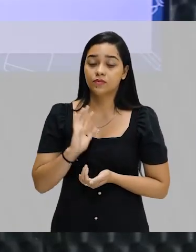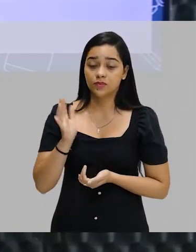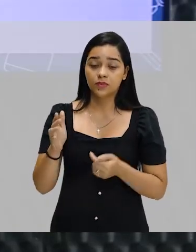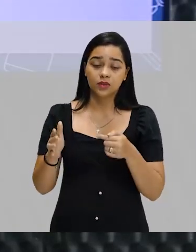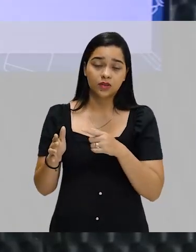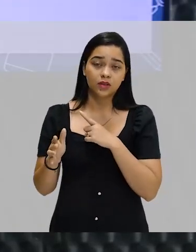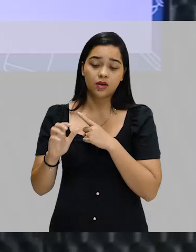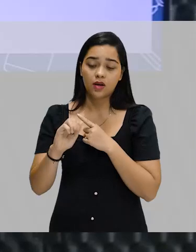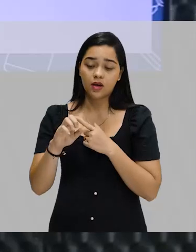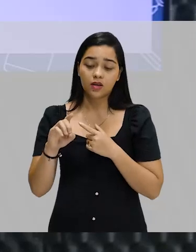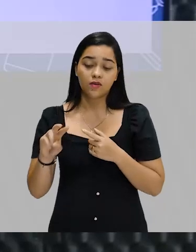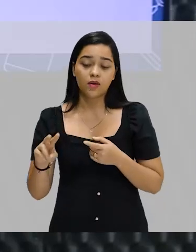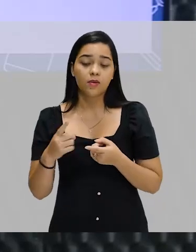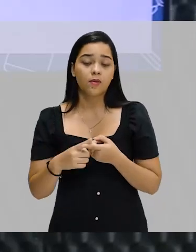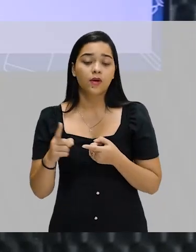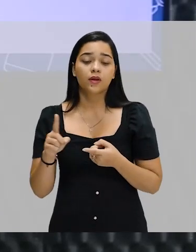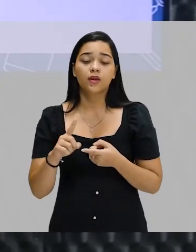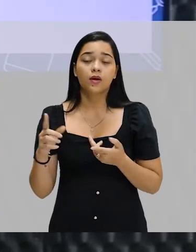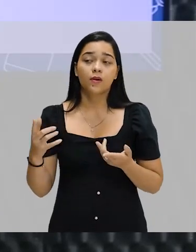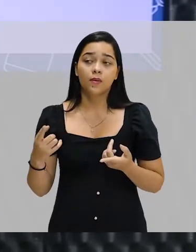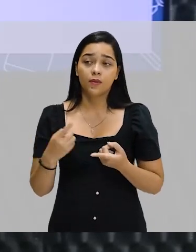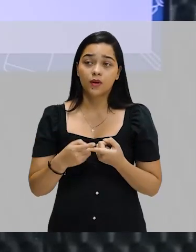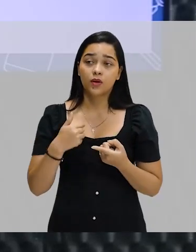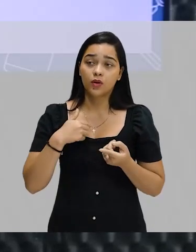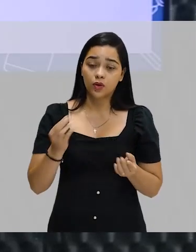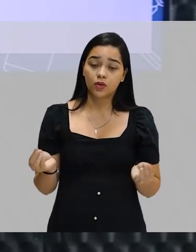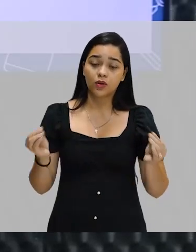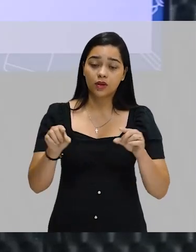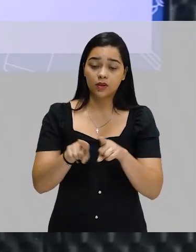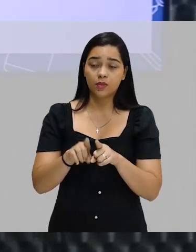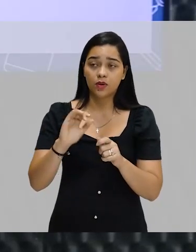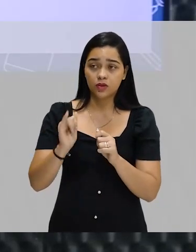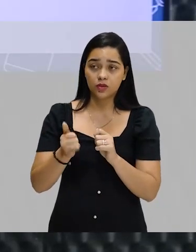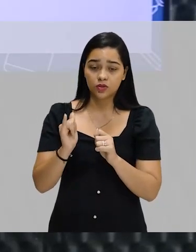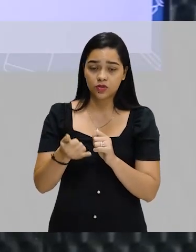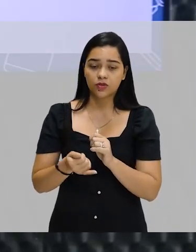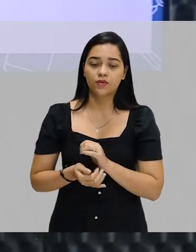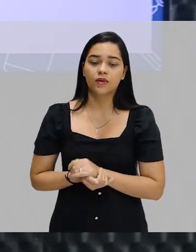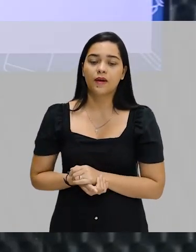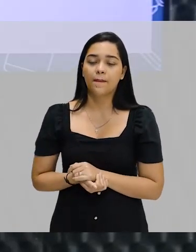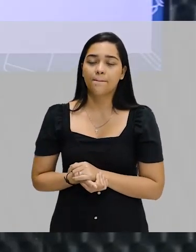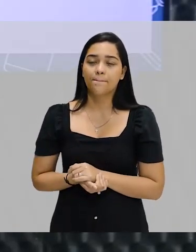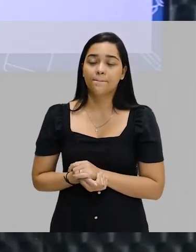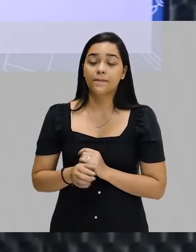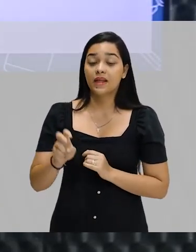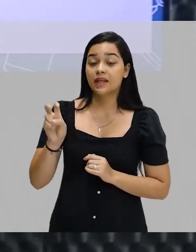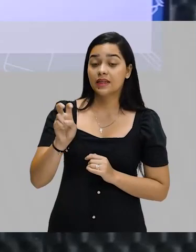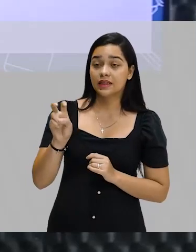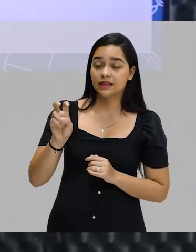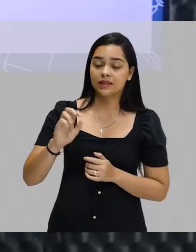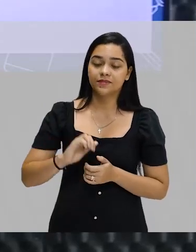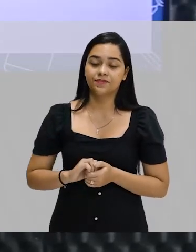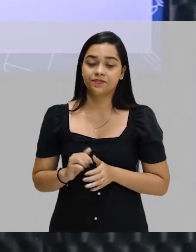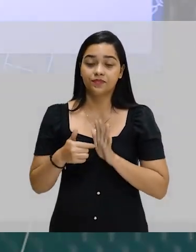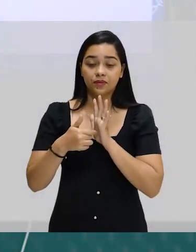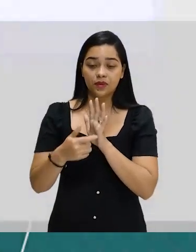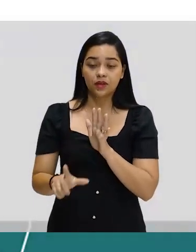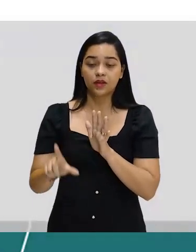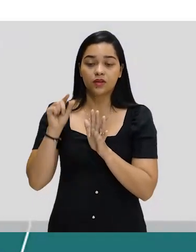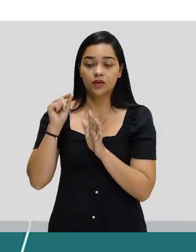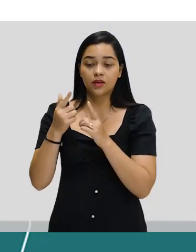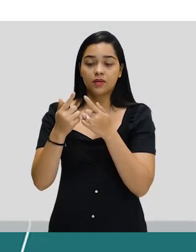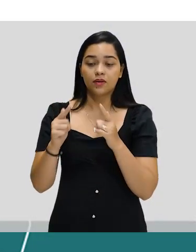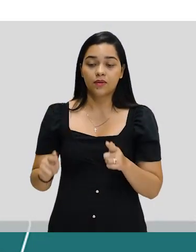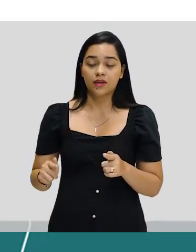um advérbio. Por que não é a questão? Porque eu coloquei também um adjetivo. Então, por isso que não vale. Quinta questão. Indique